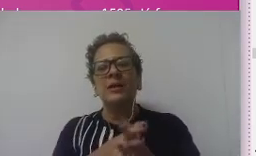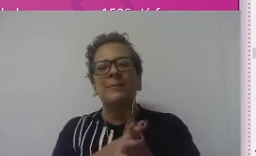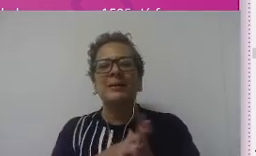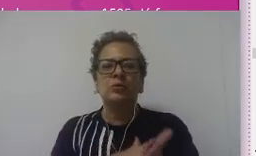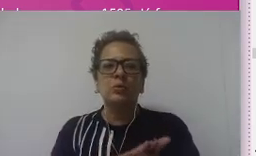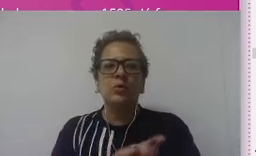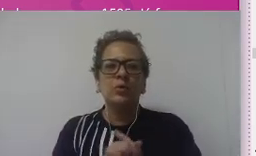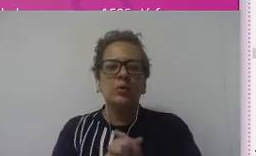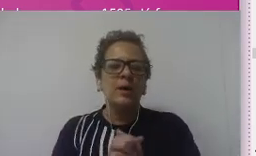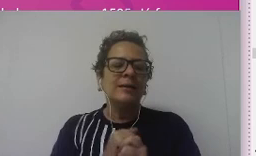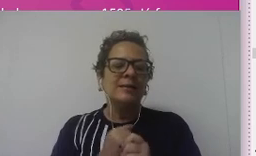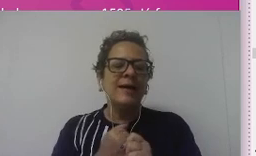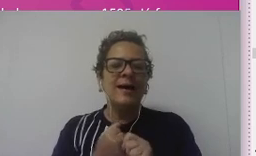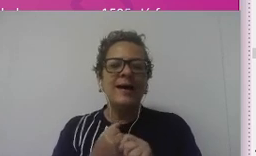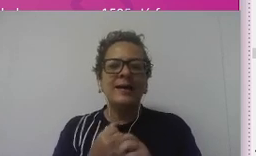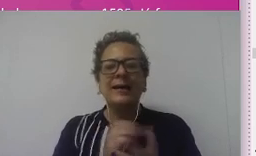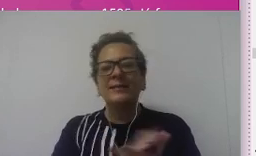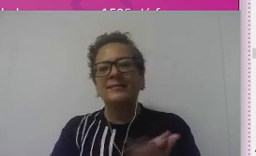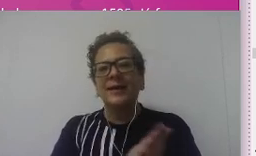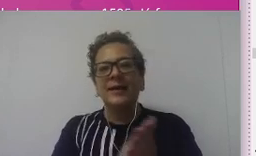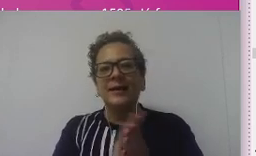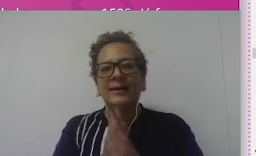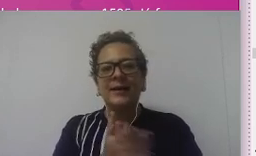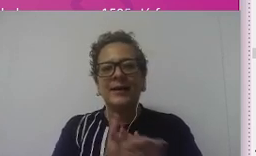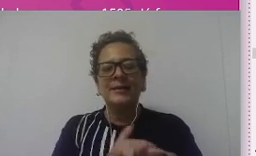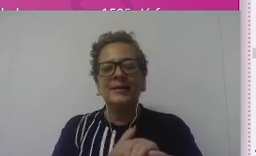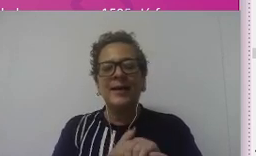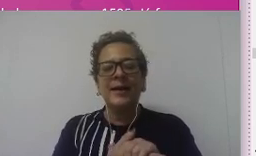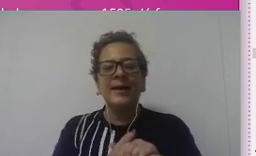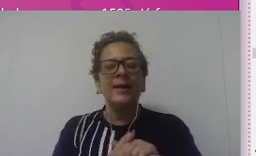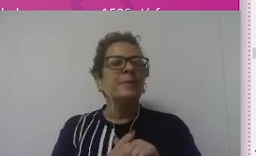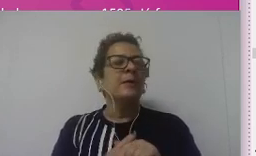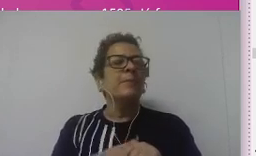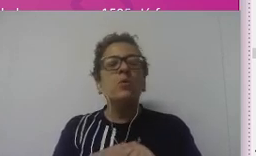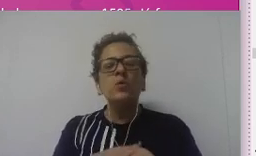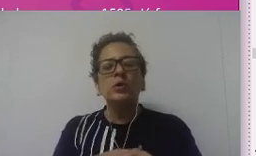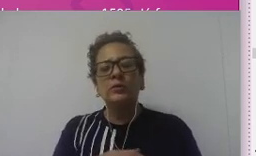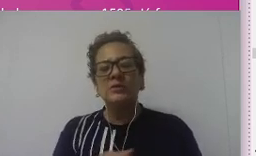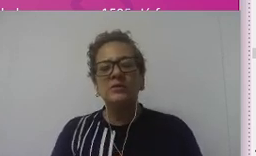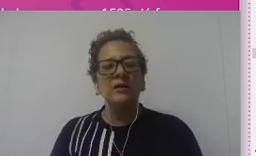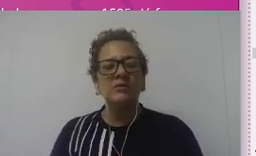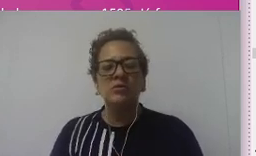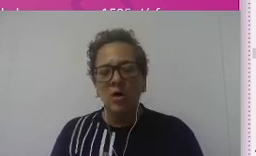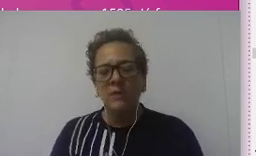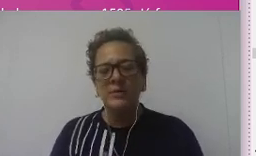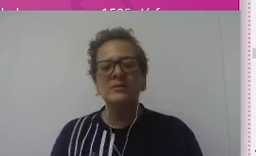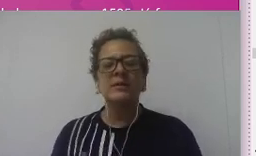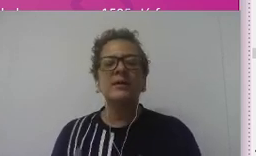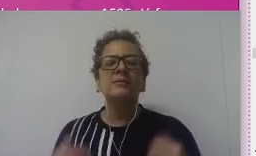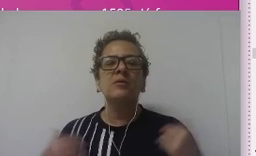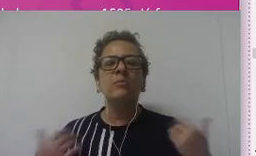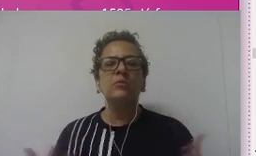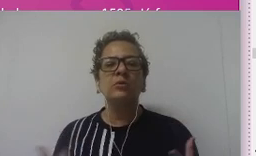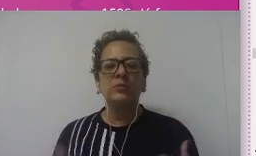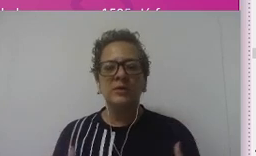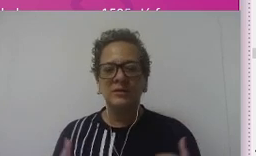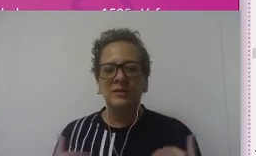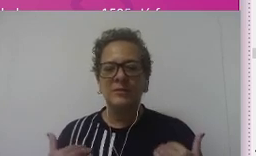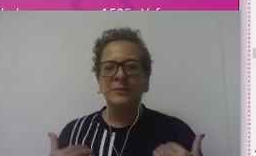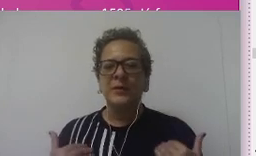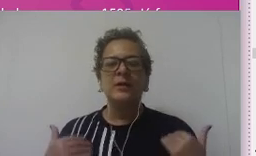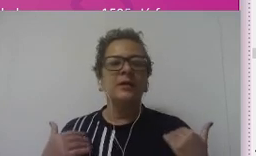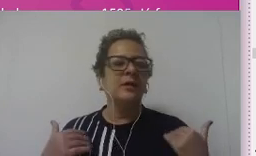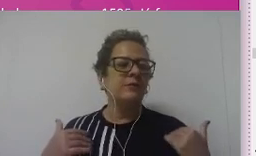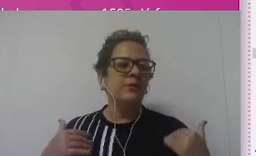famoso dramaturgo da Inglaterra, né? Ele é muito conhecido, as obras dele são muito